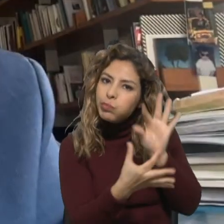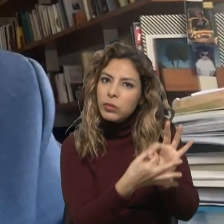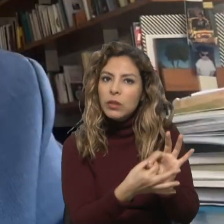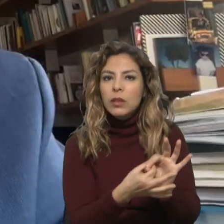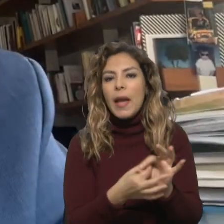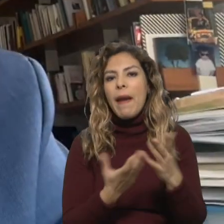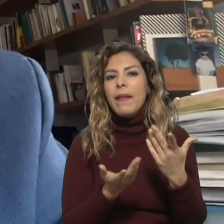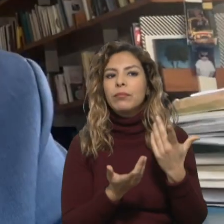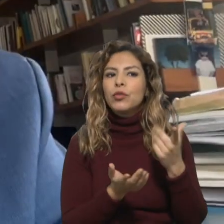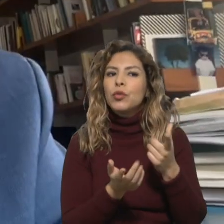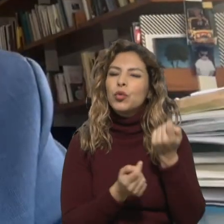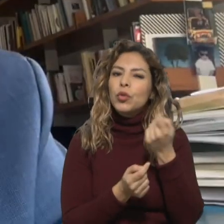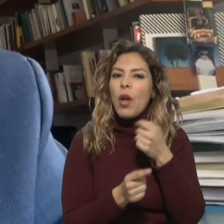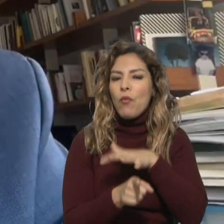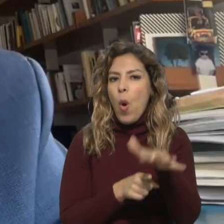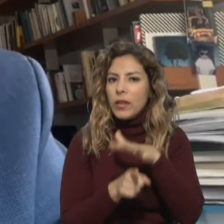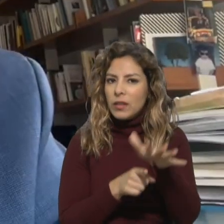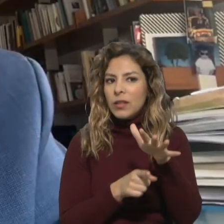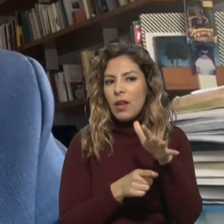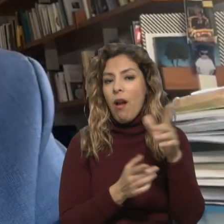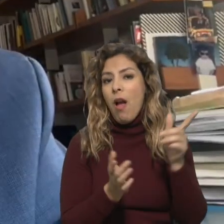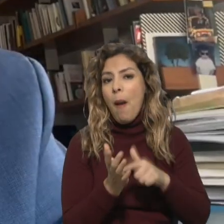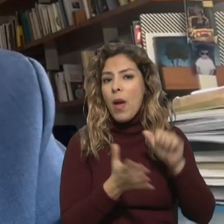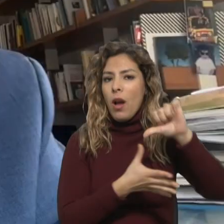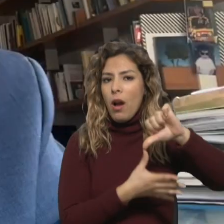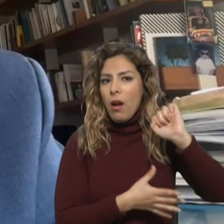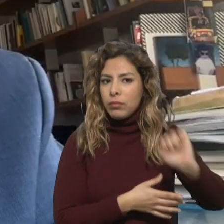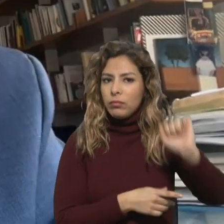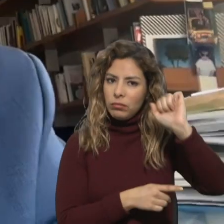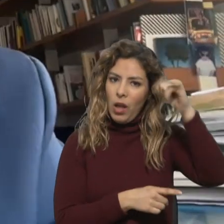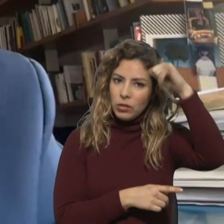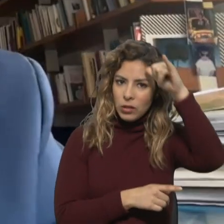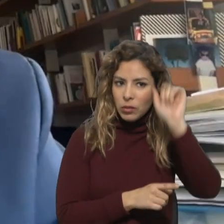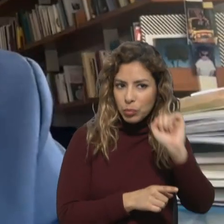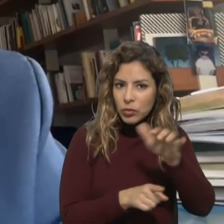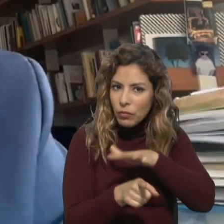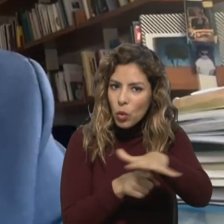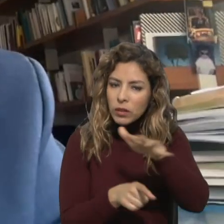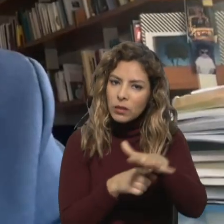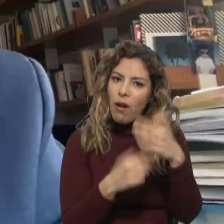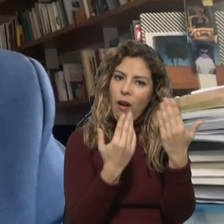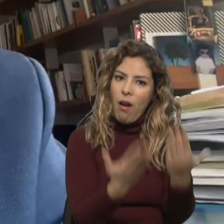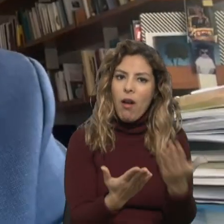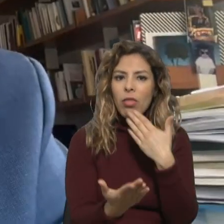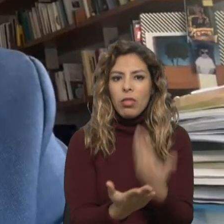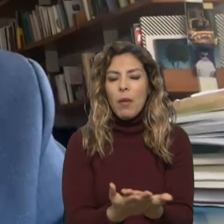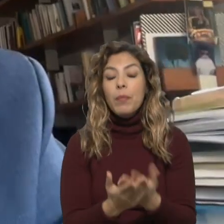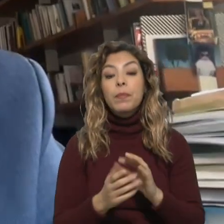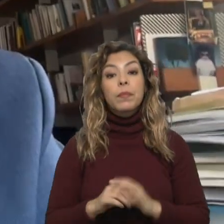latino-americano. Nós sabemos que o nosso estilo europeu é um estilo tendencialmente, com exceções, evidente, mas tendencialmente